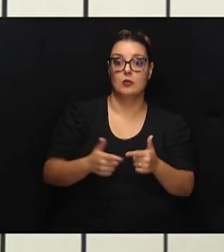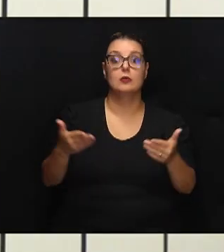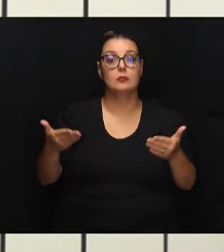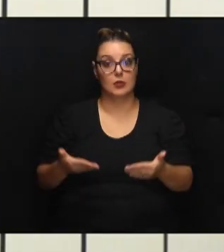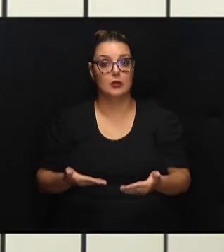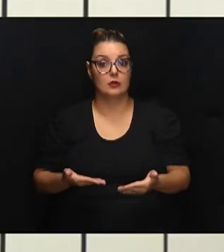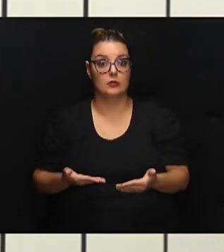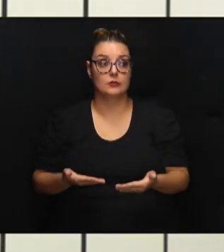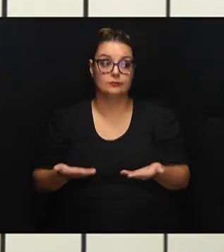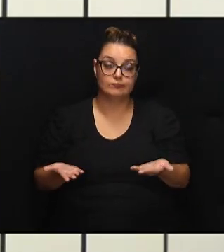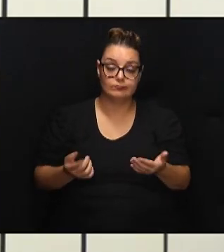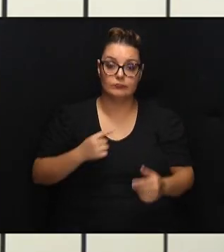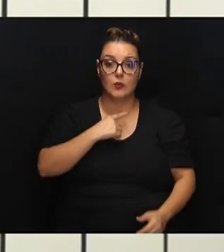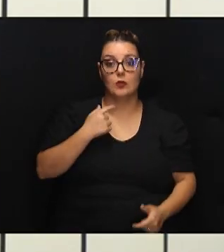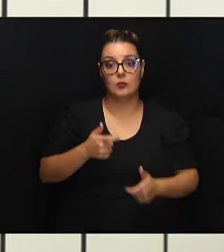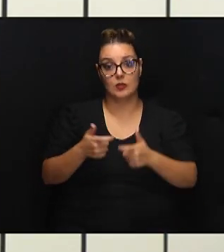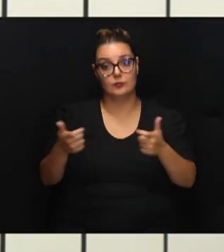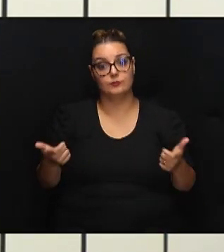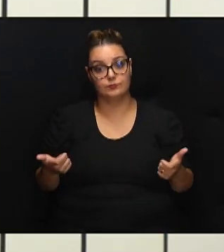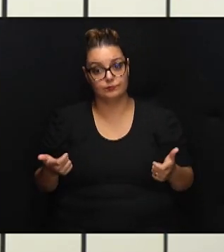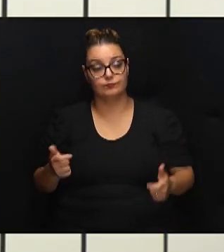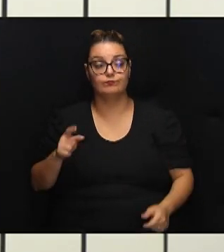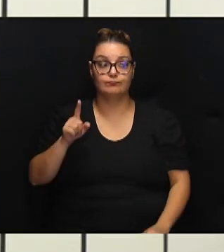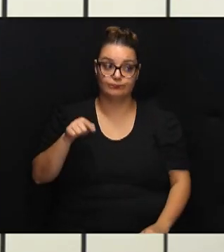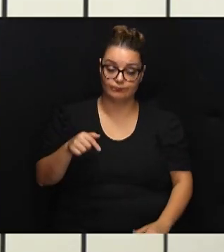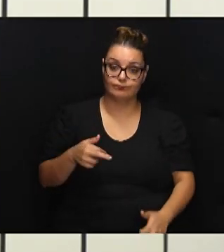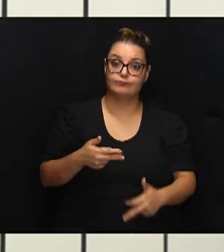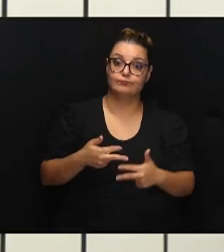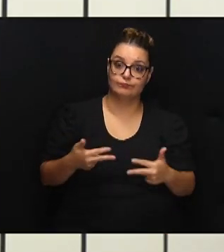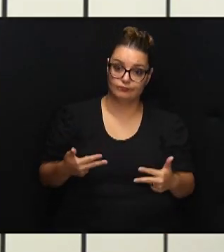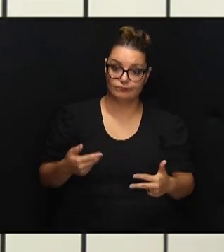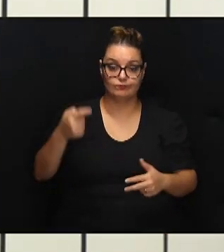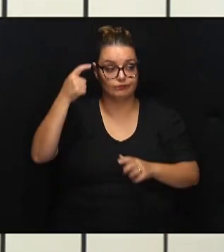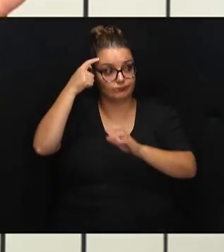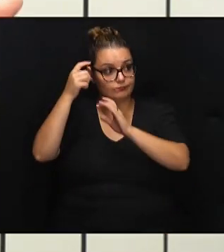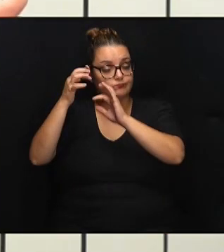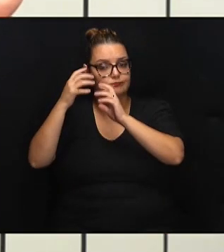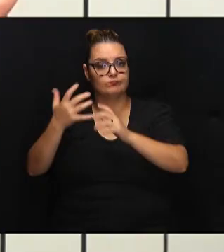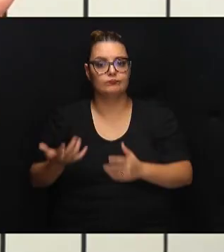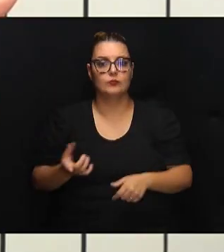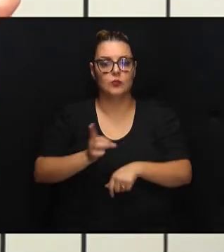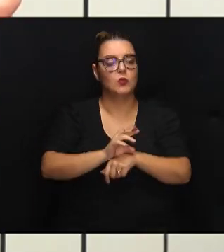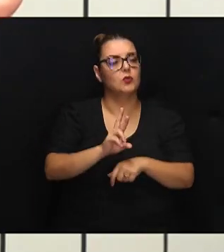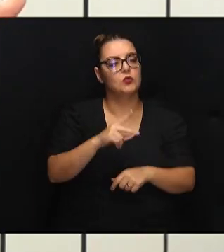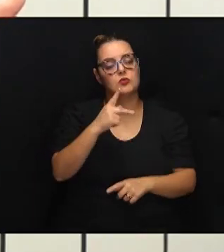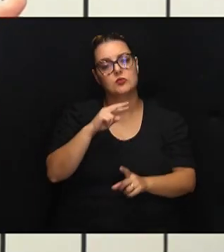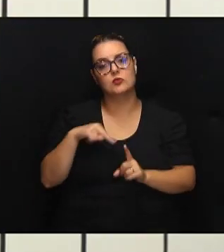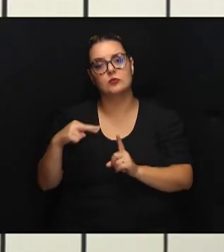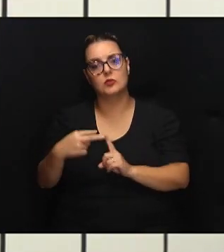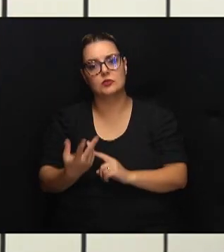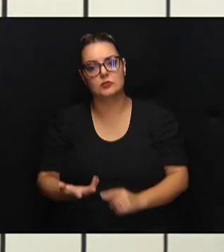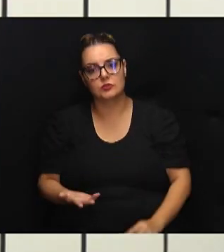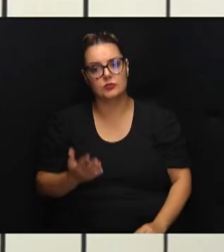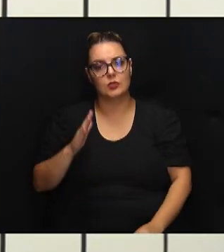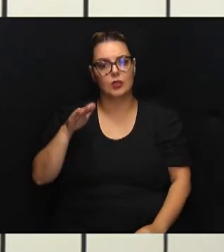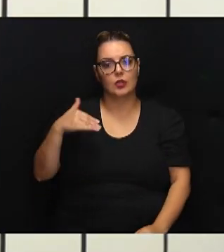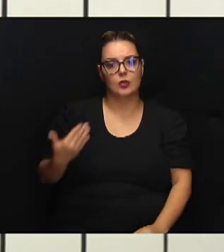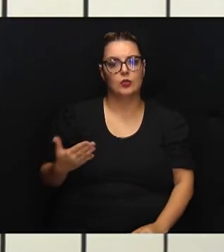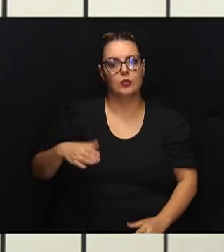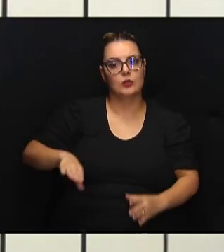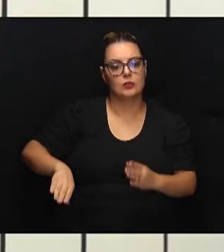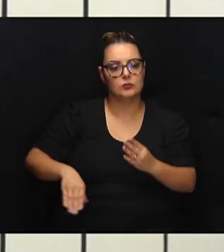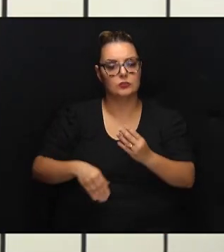né? Mas a longo prazo é algo que há de ser pensado. Doutora, no seu ponto de vista, quando se